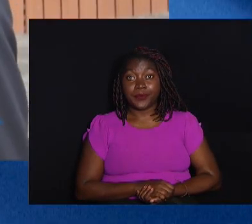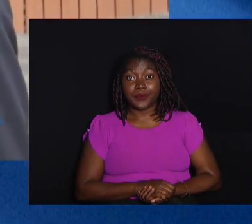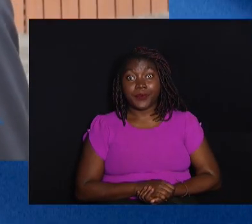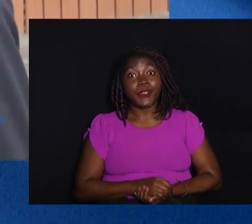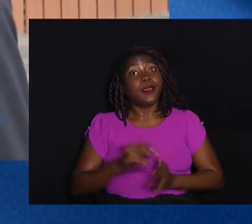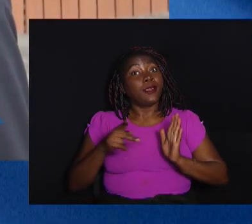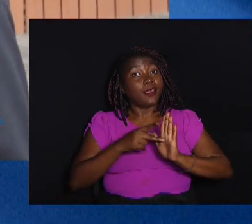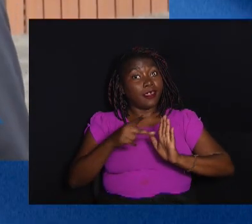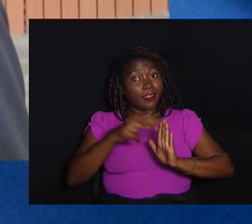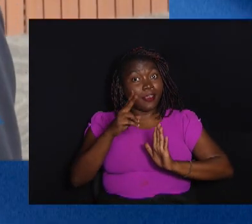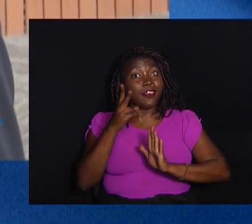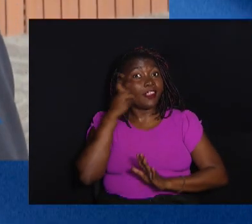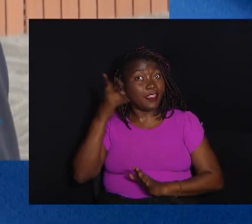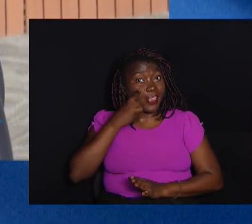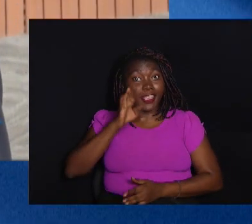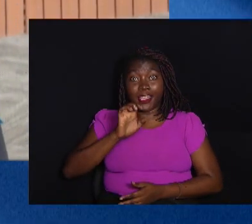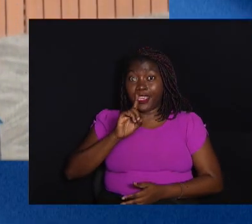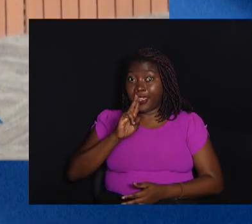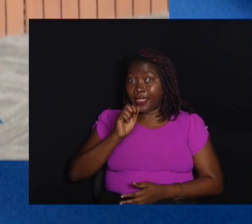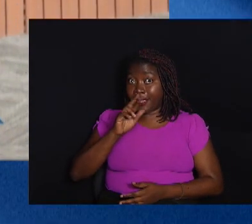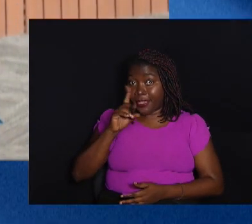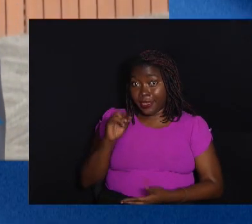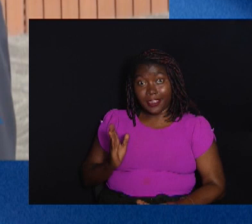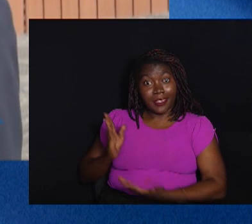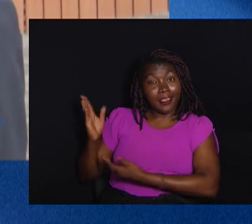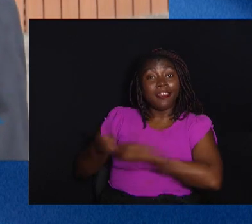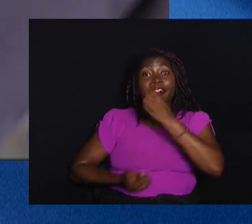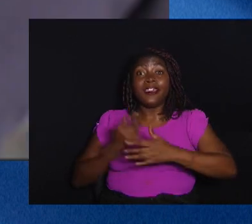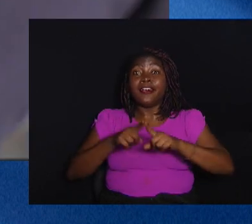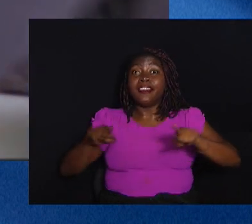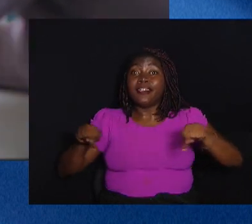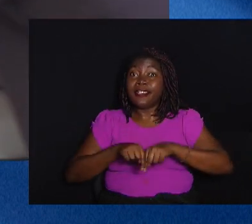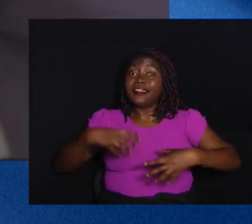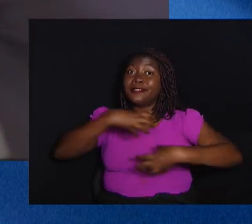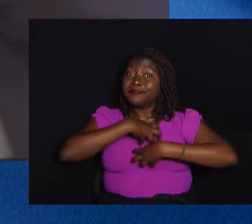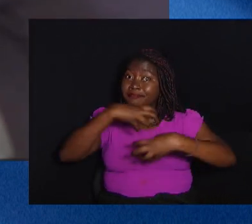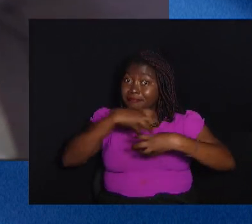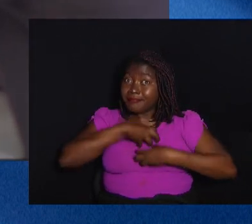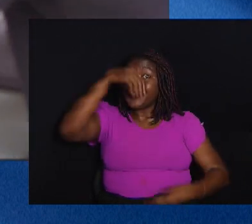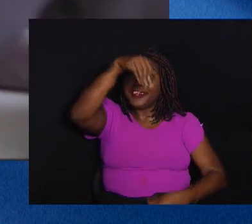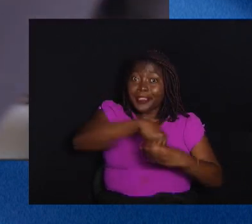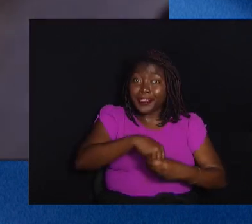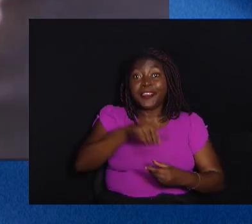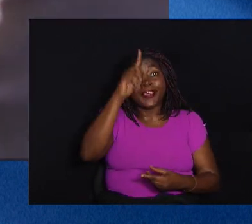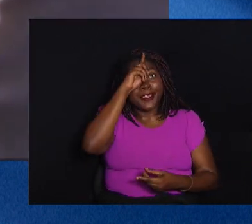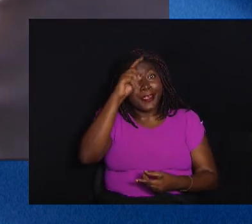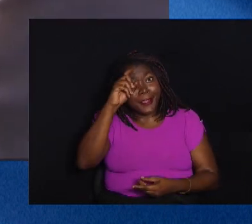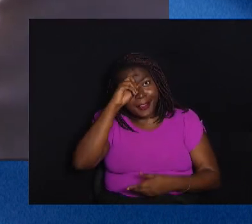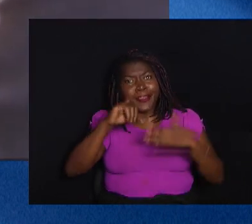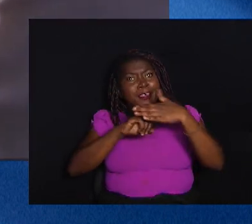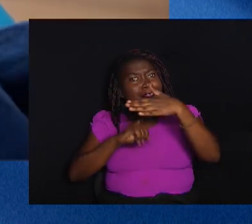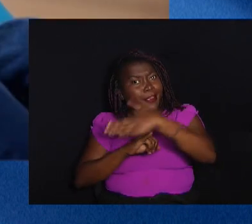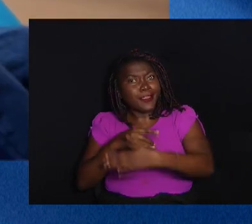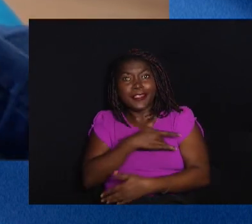Projeto de lei do vereador Eduardo Magoga quer a criação de salas sensoriais nos prontos-socorros, hospitais e unidades